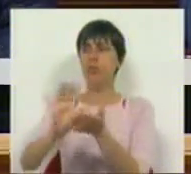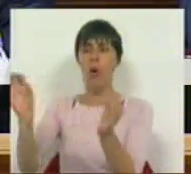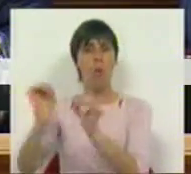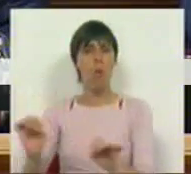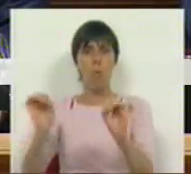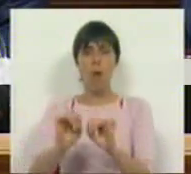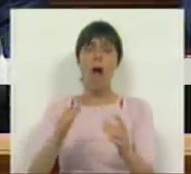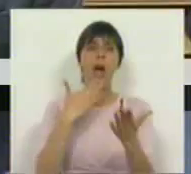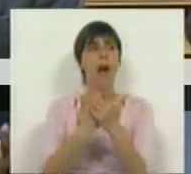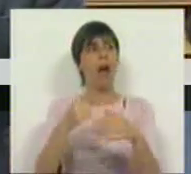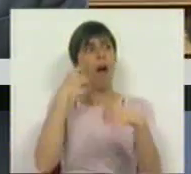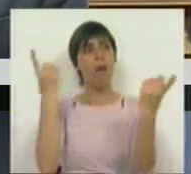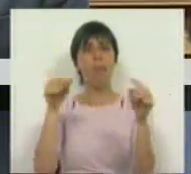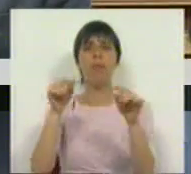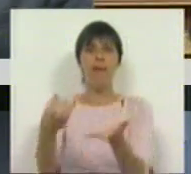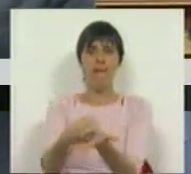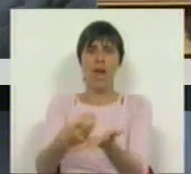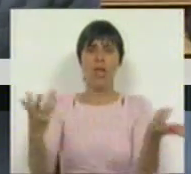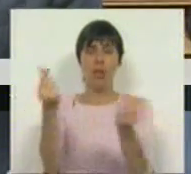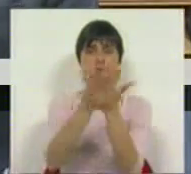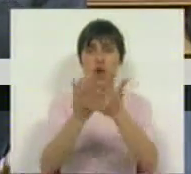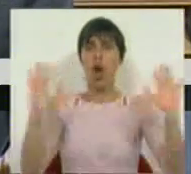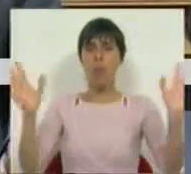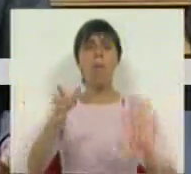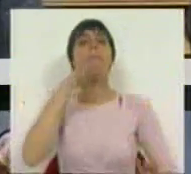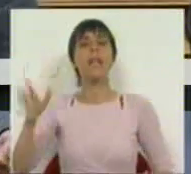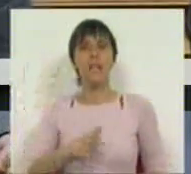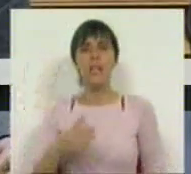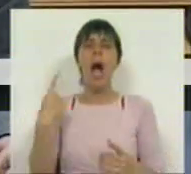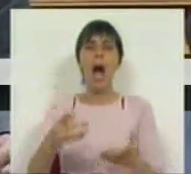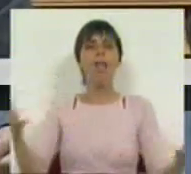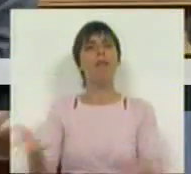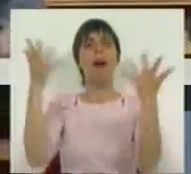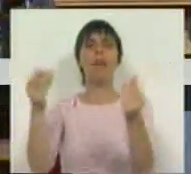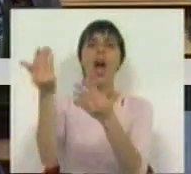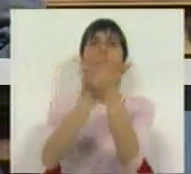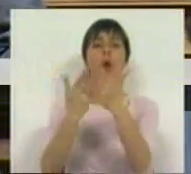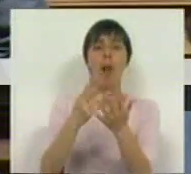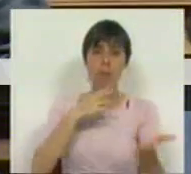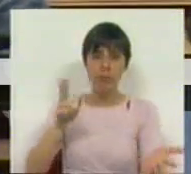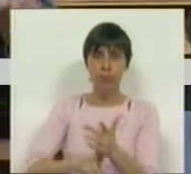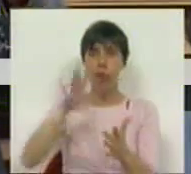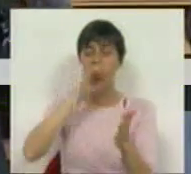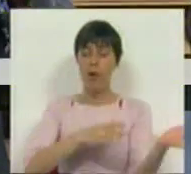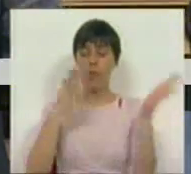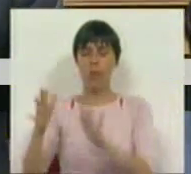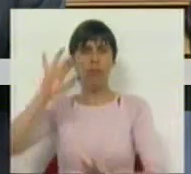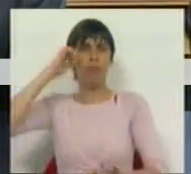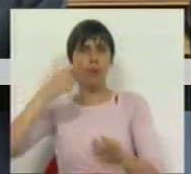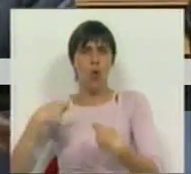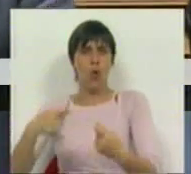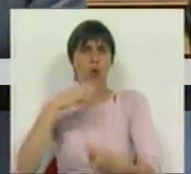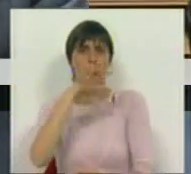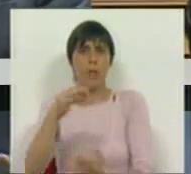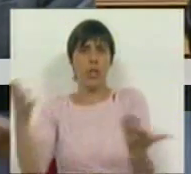intervencionada, é trazer aqui um espaço vazio na economia. Dizer-nos que há relançamento da economia, quando este Governo, por outro lado, está a atacar o consumo